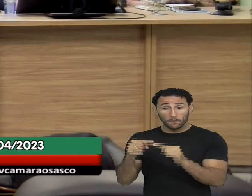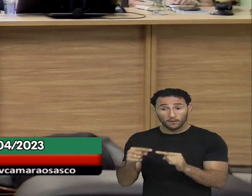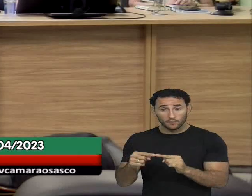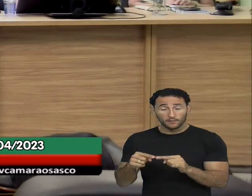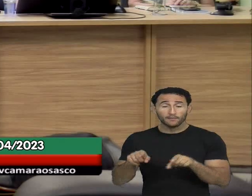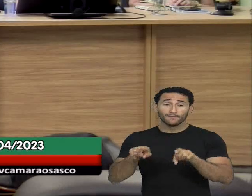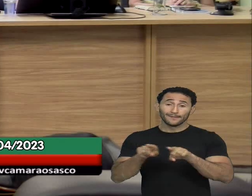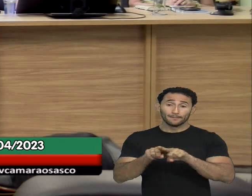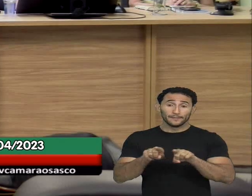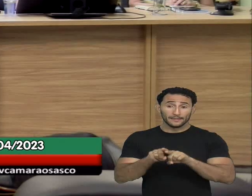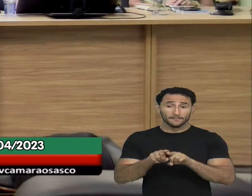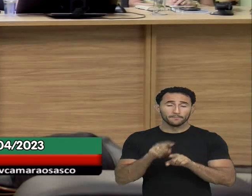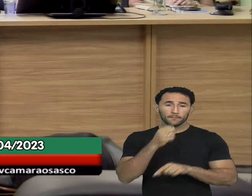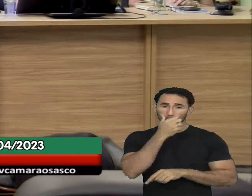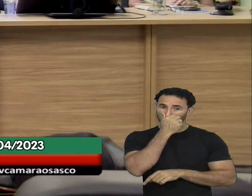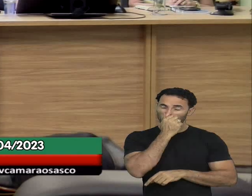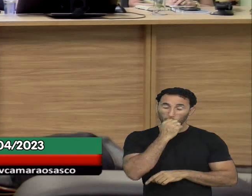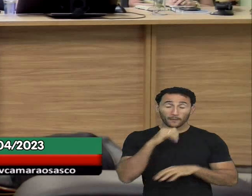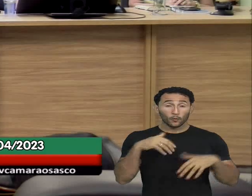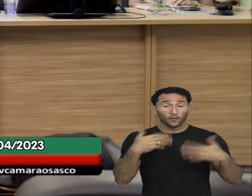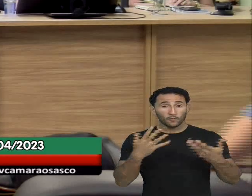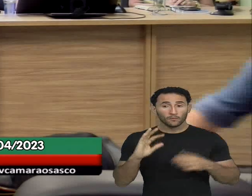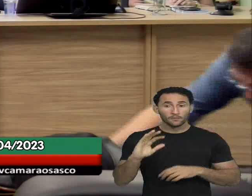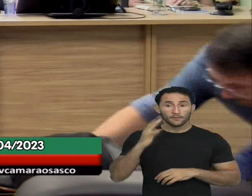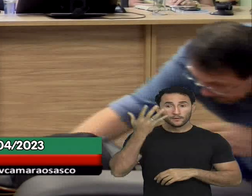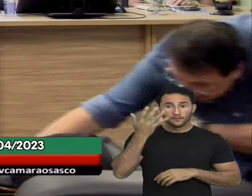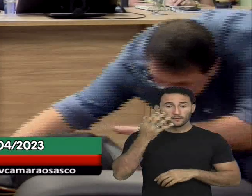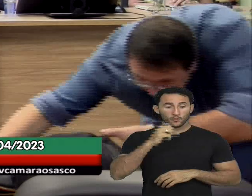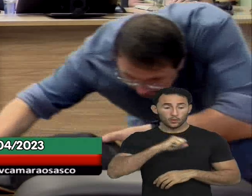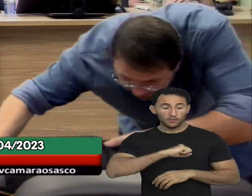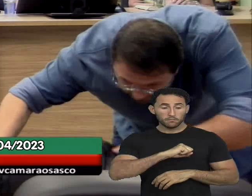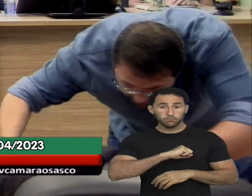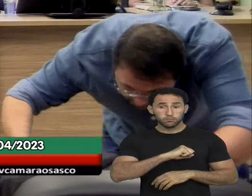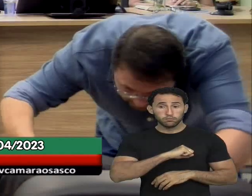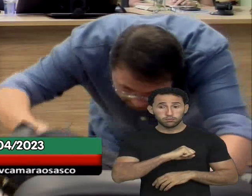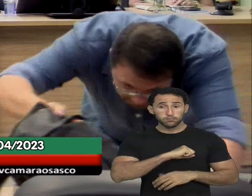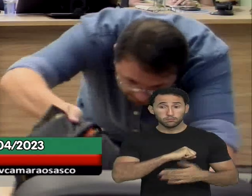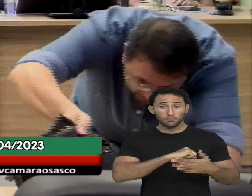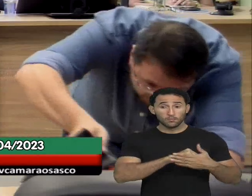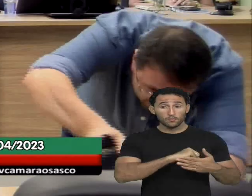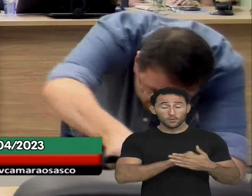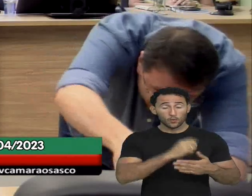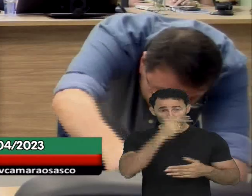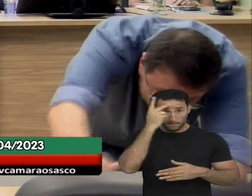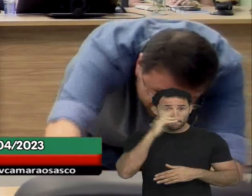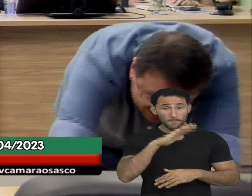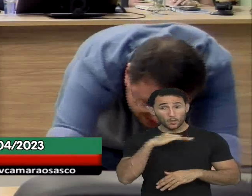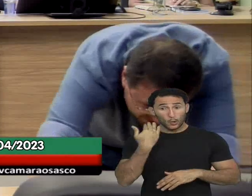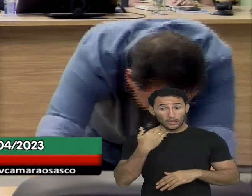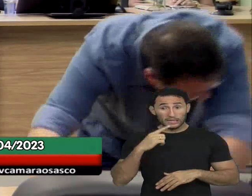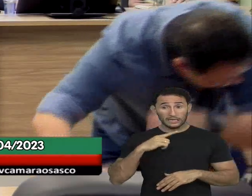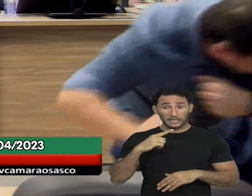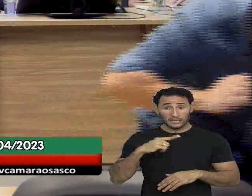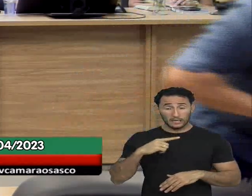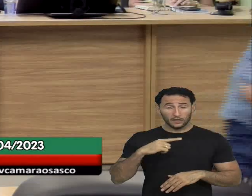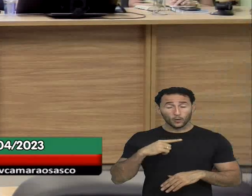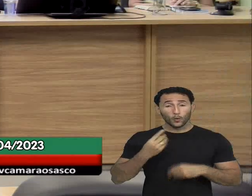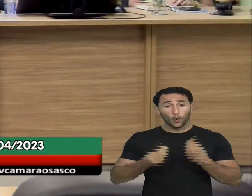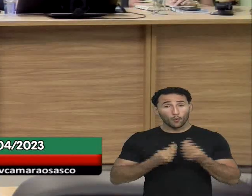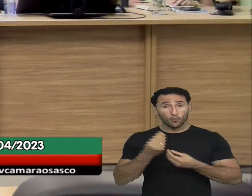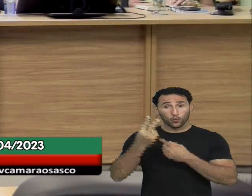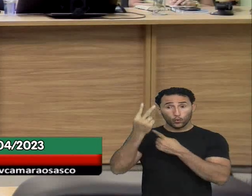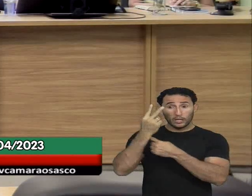se também, quando dá o infarto do miocárdio, se a pessoa morre, e se existe uma